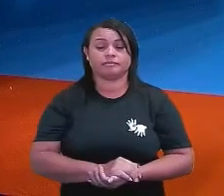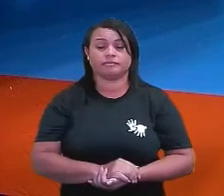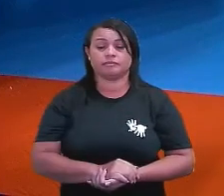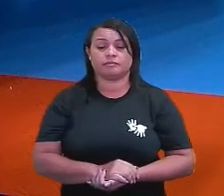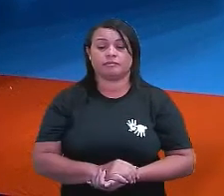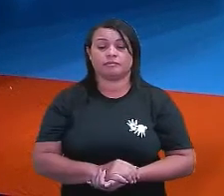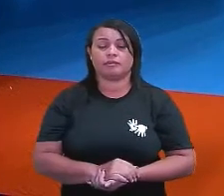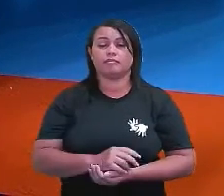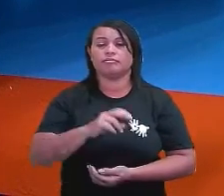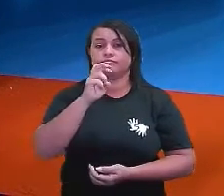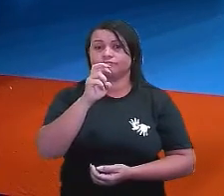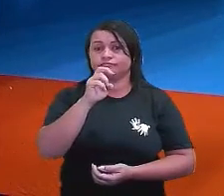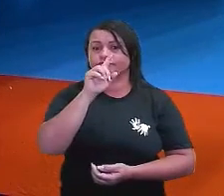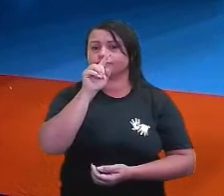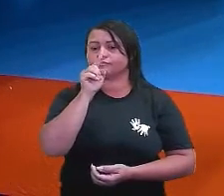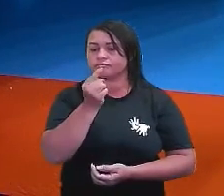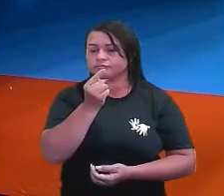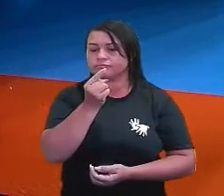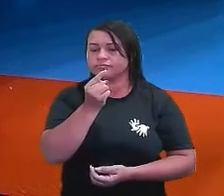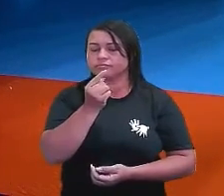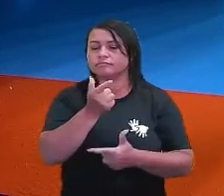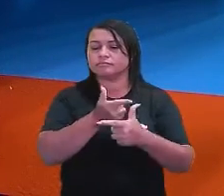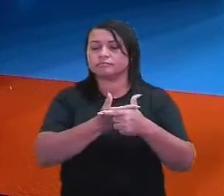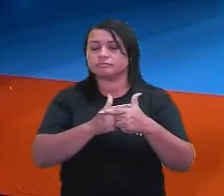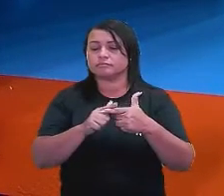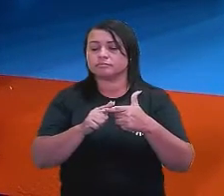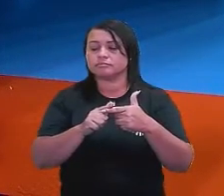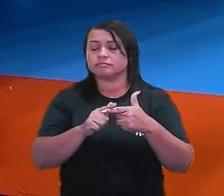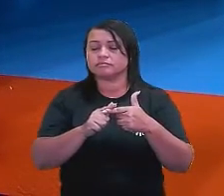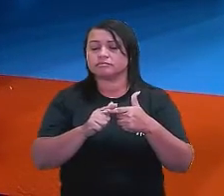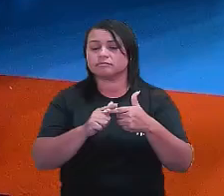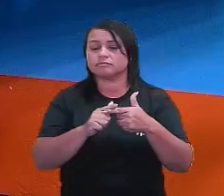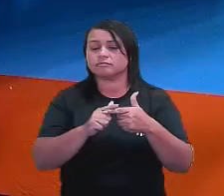o tracinho aqui para dividir o 5 do 2 e vou